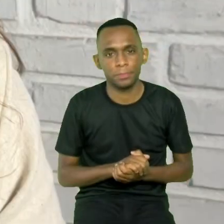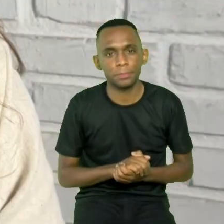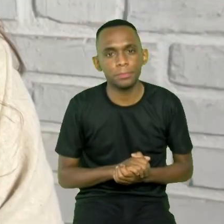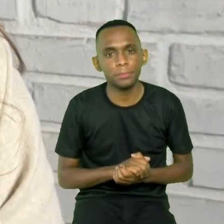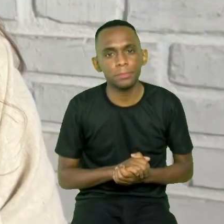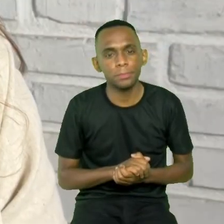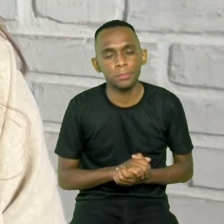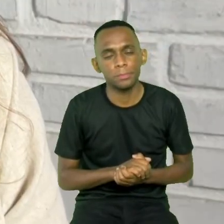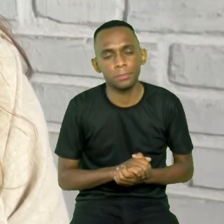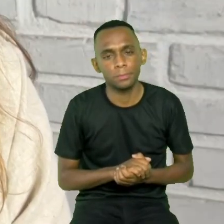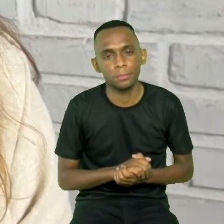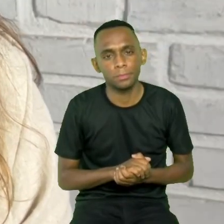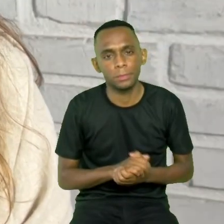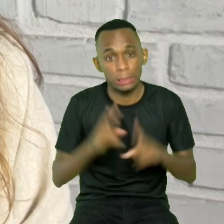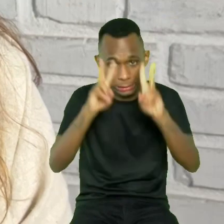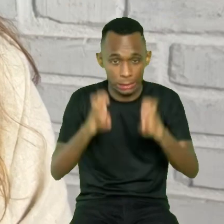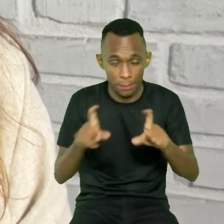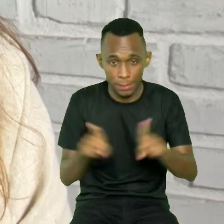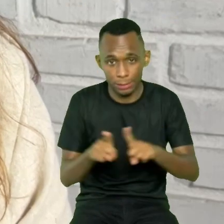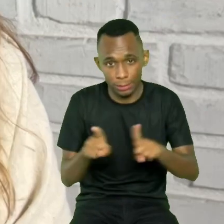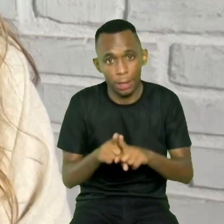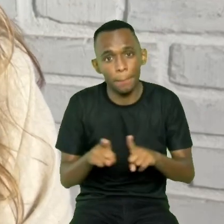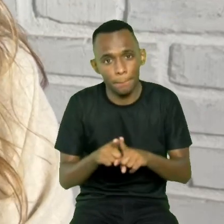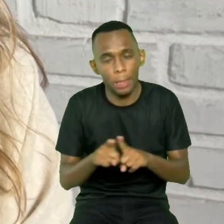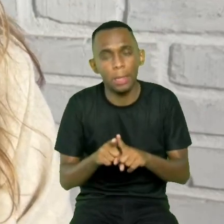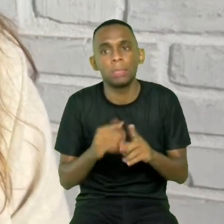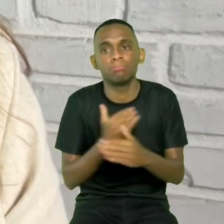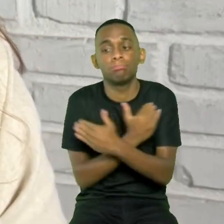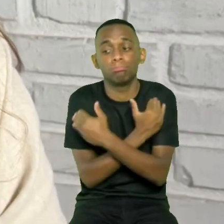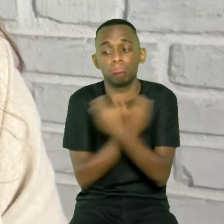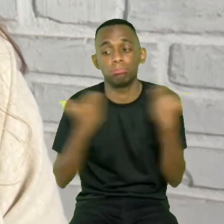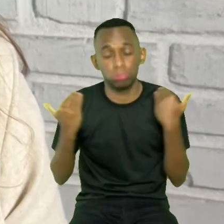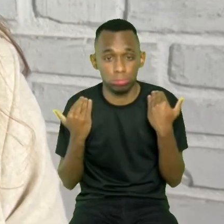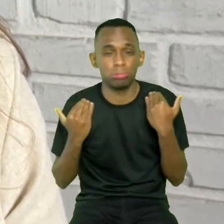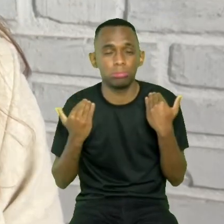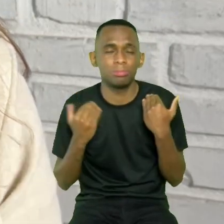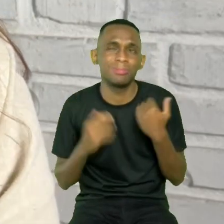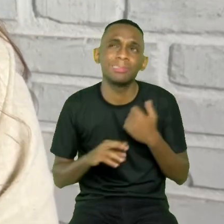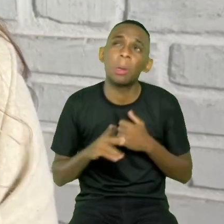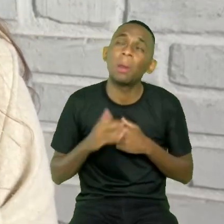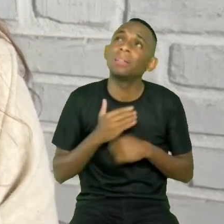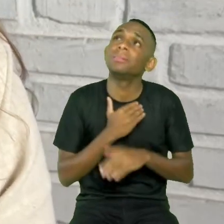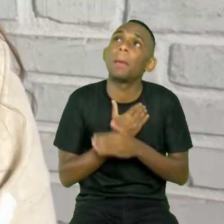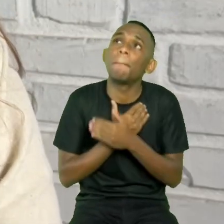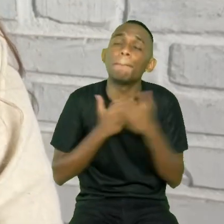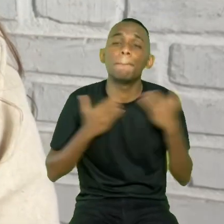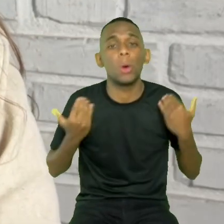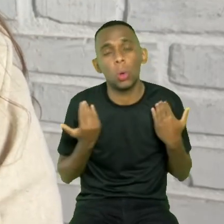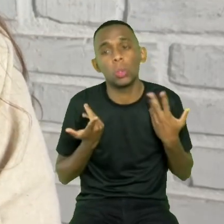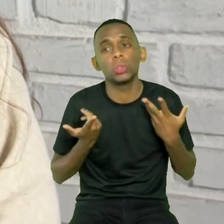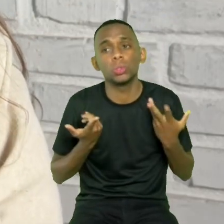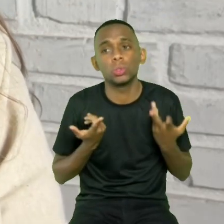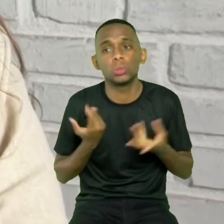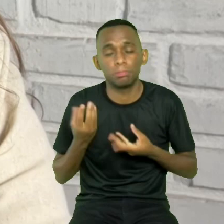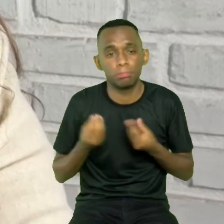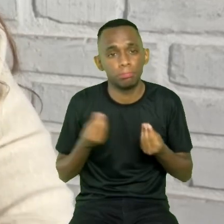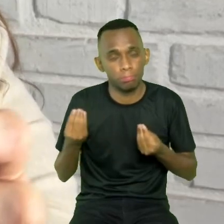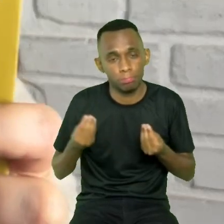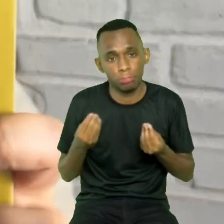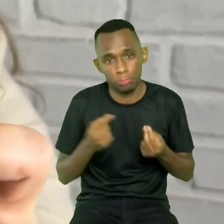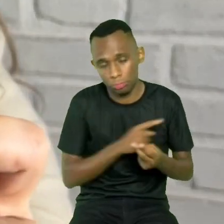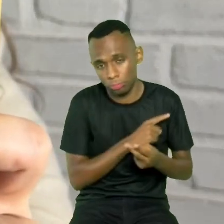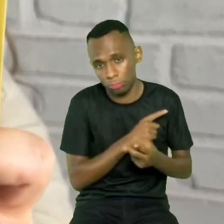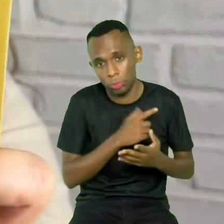também de morte, não é de morte, né? A gente passa aqui para o Poço, que